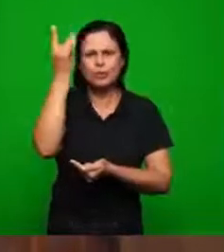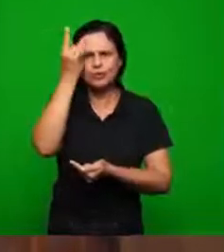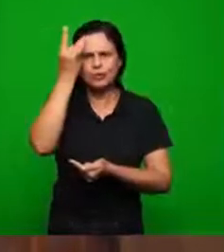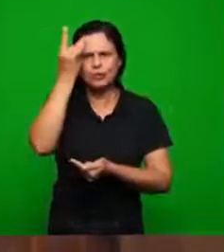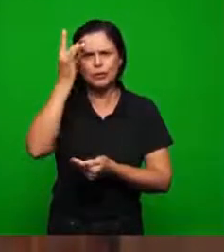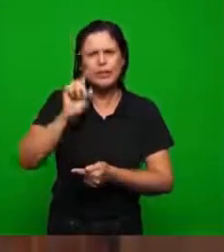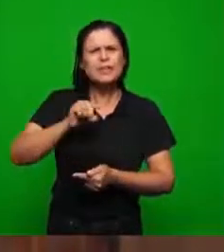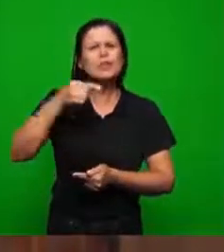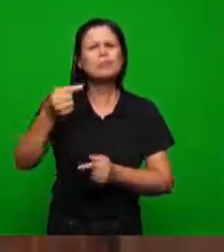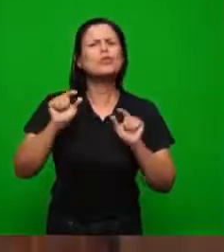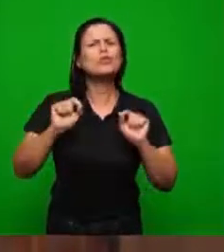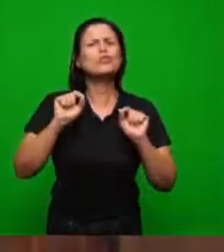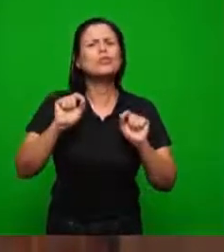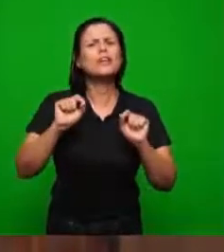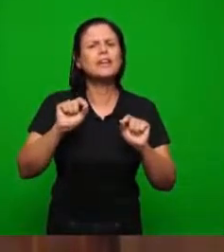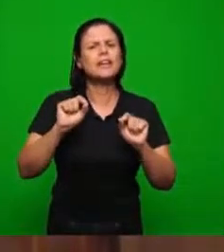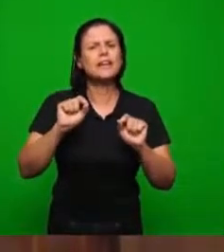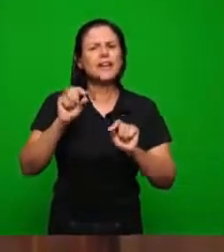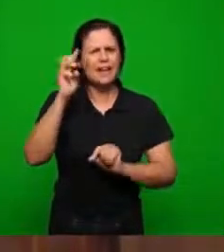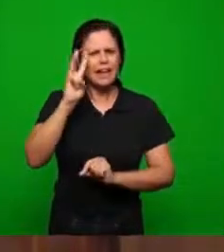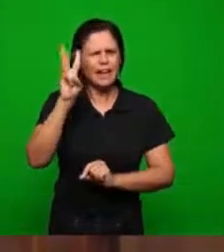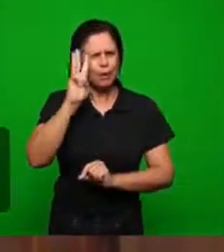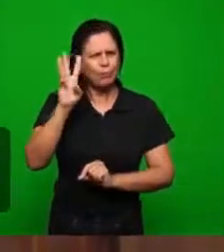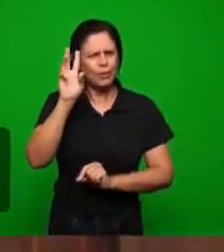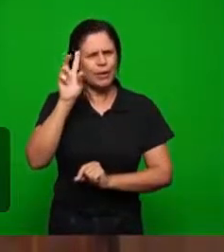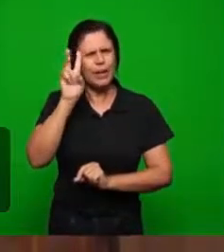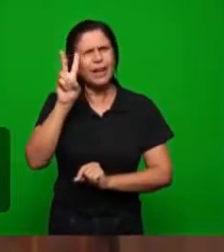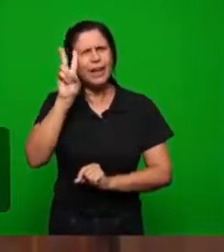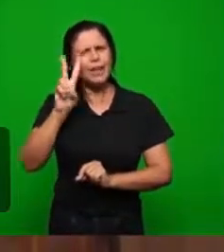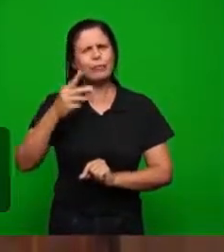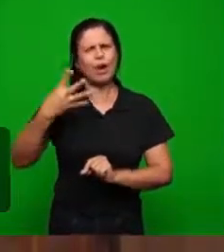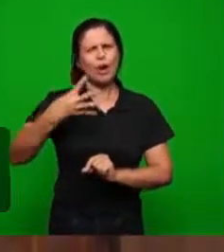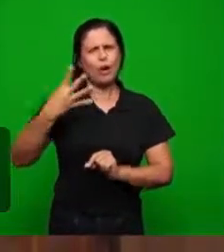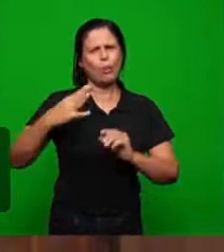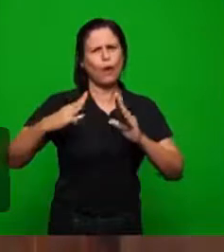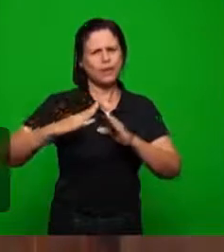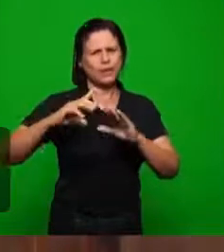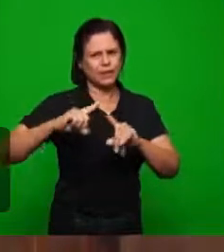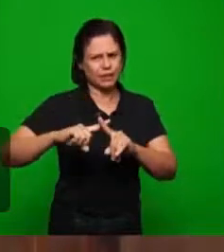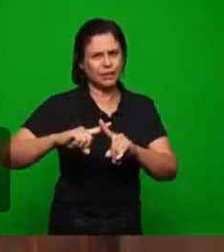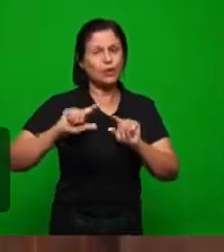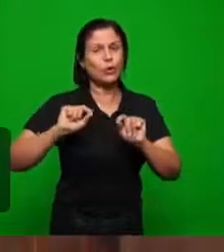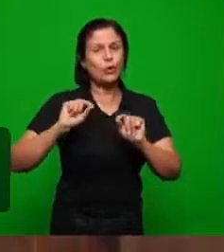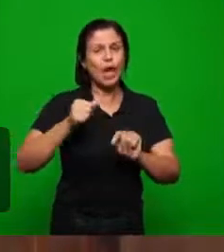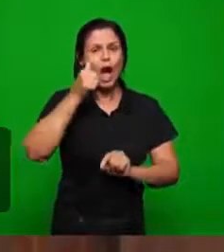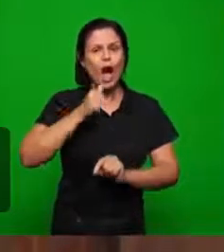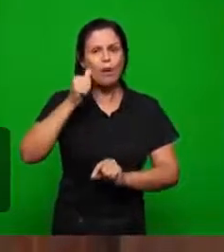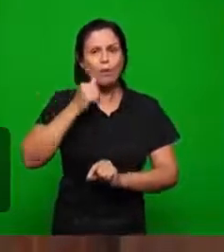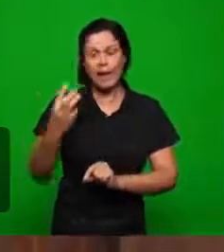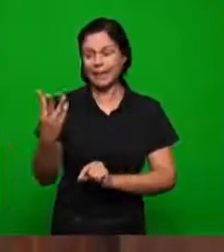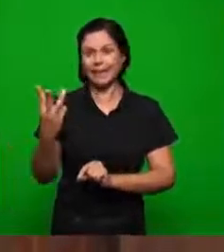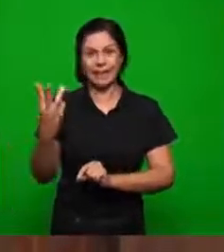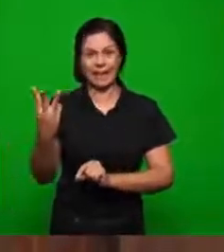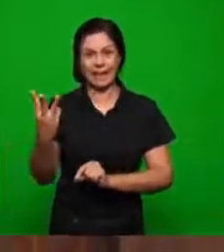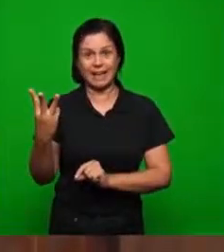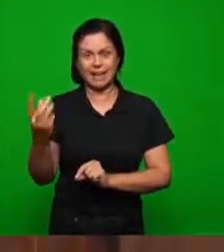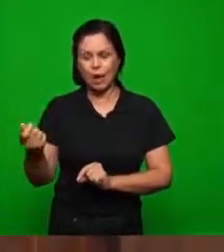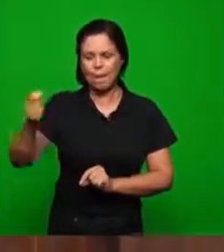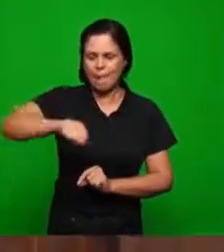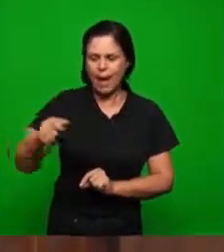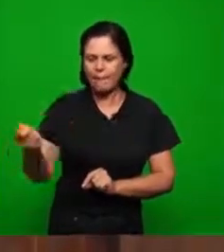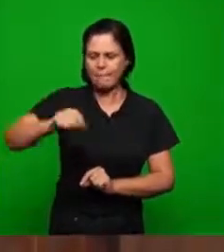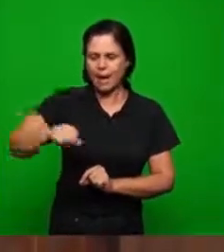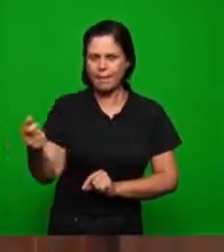fermento nas três medidas de trigo, naquilo que é do Pai, do Filho e do Espírito Santo. Então, quando ele